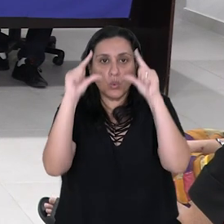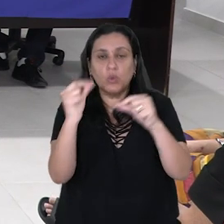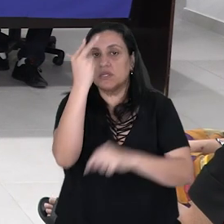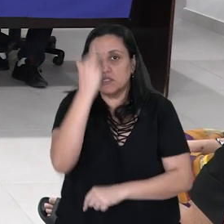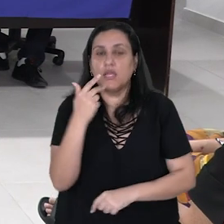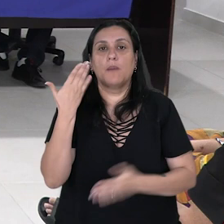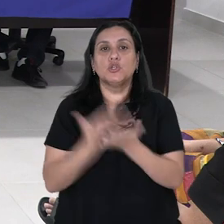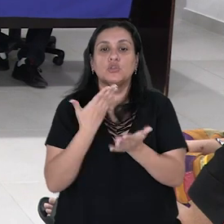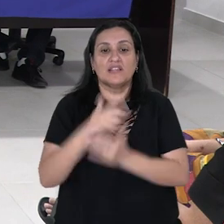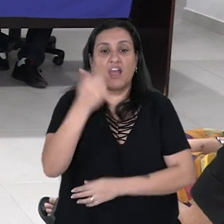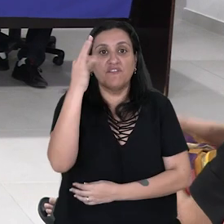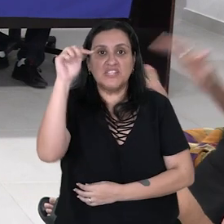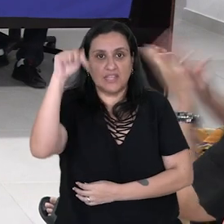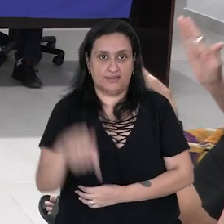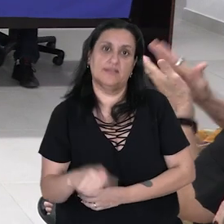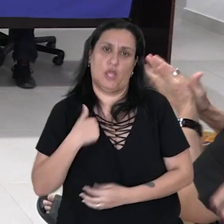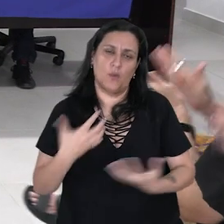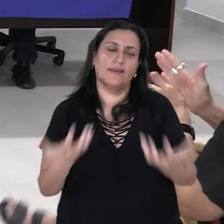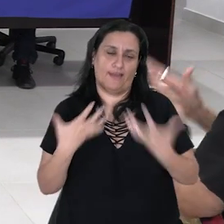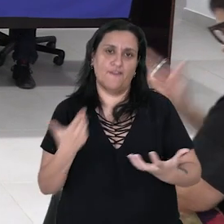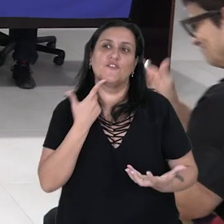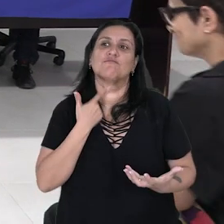para estudar física com a gente. Tá?